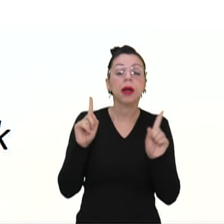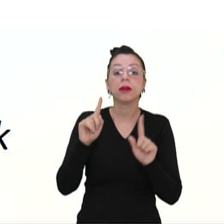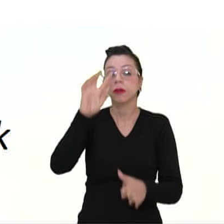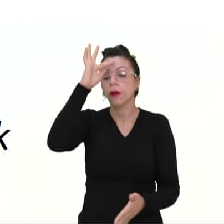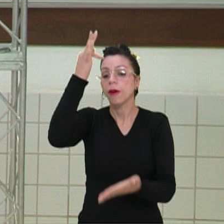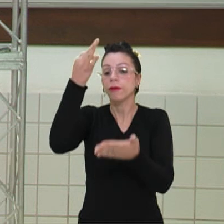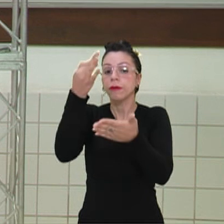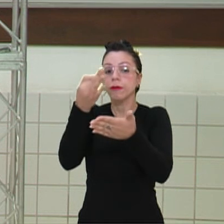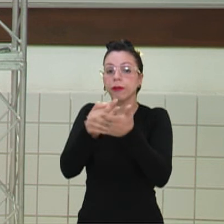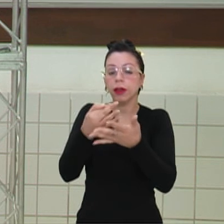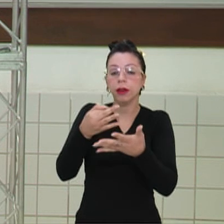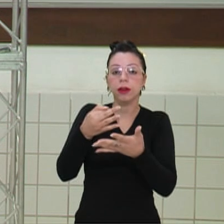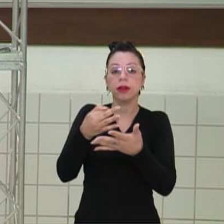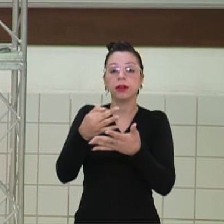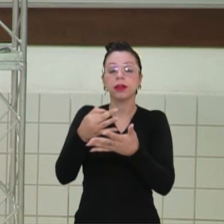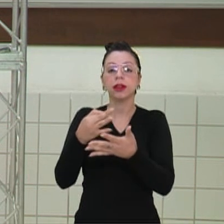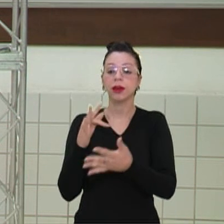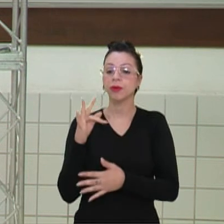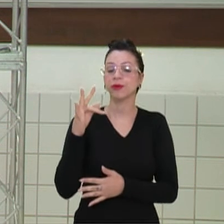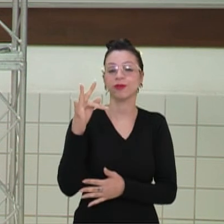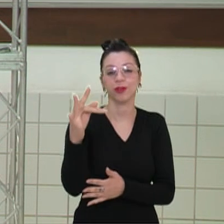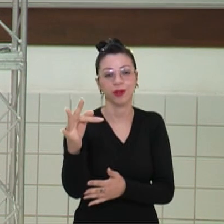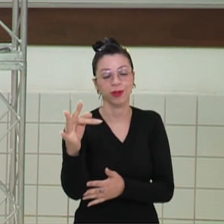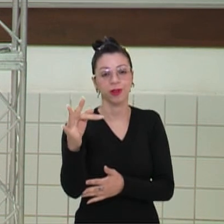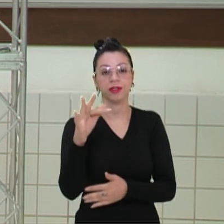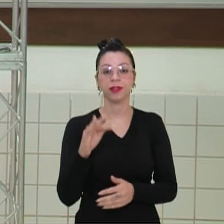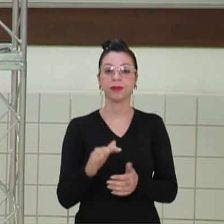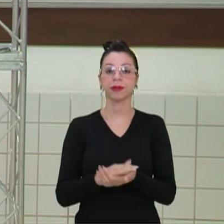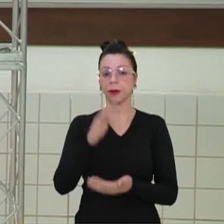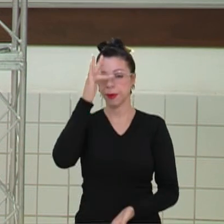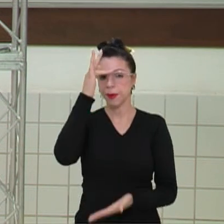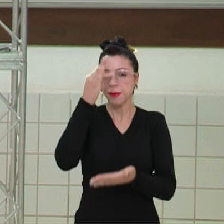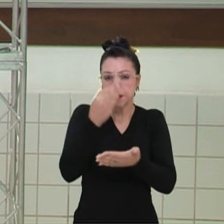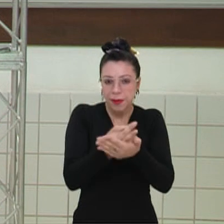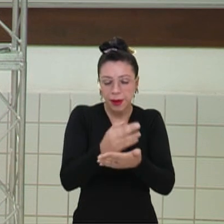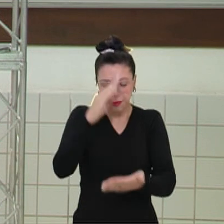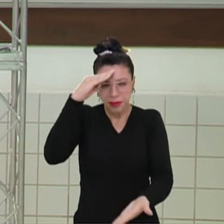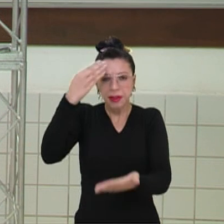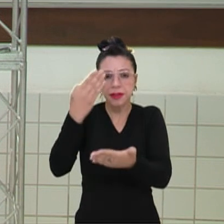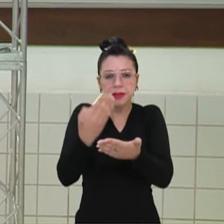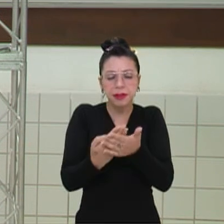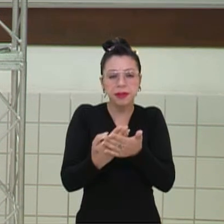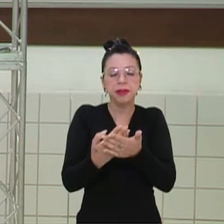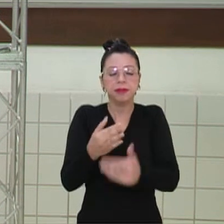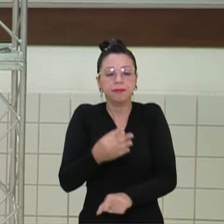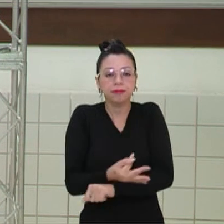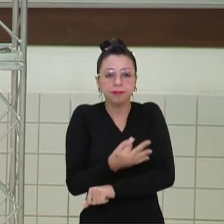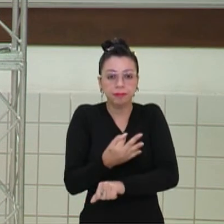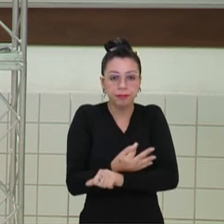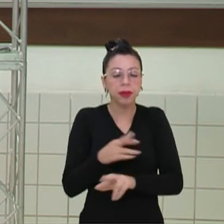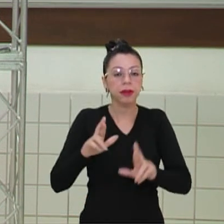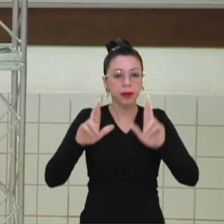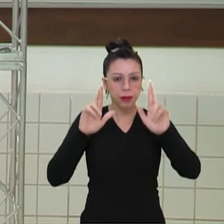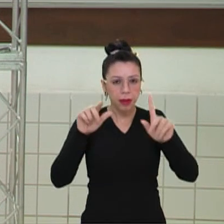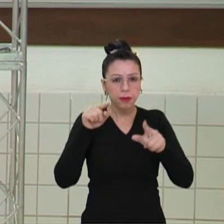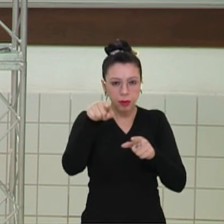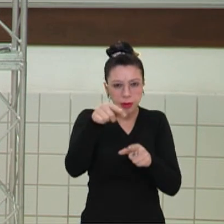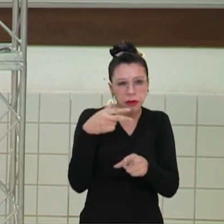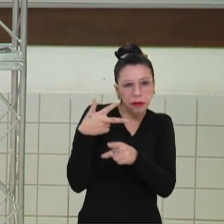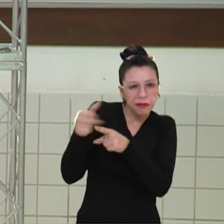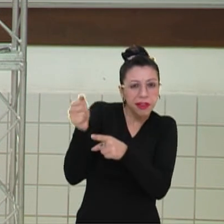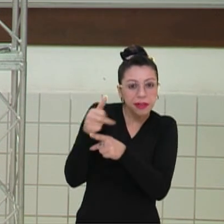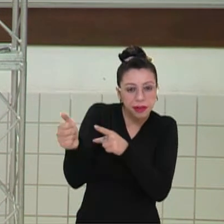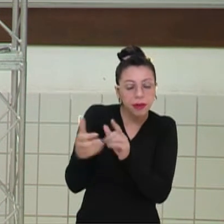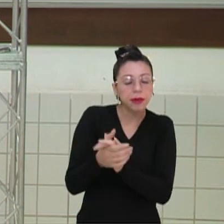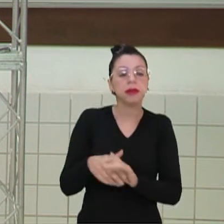espírito. Amiguinho, fé, persistência, e eu tenho certeza, porque você já é um campeão. Eu tenho certeza que